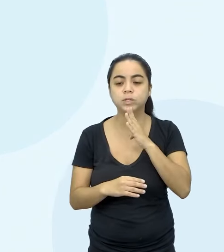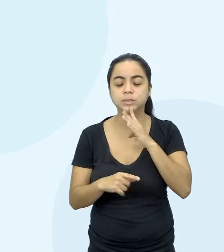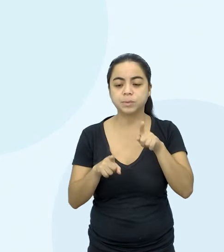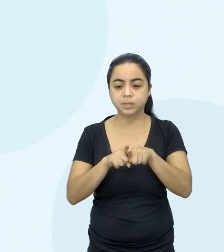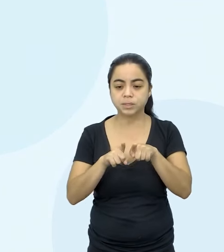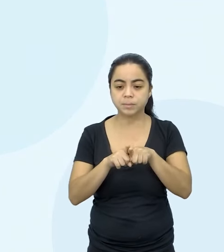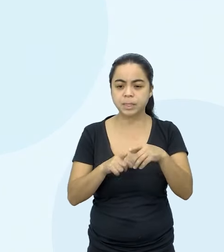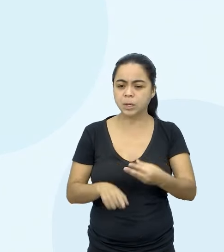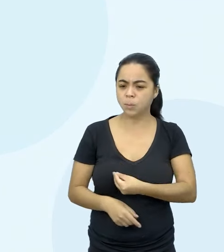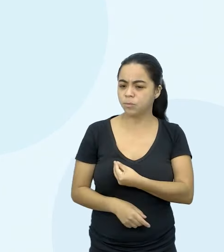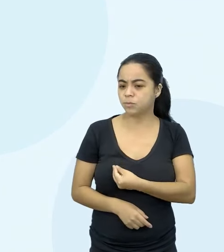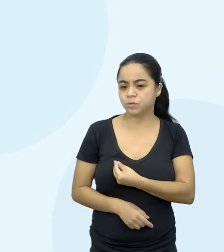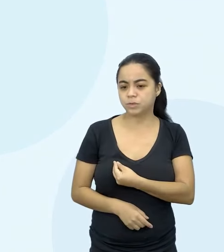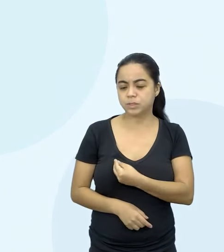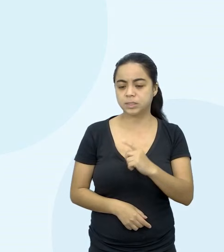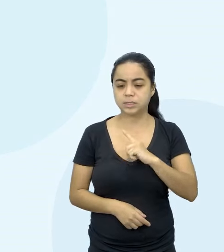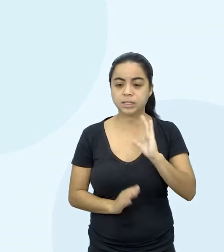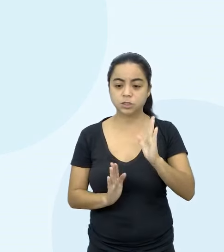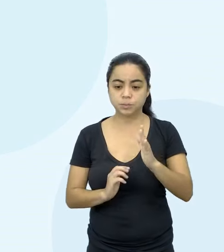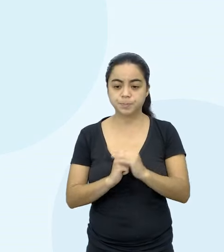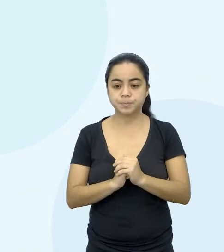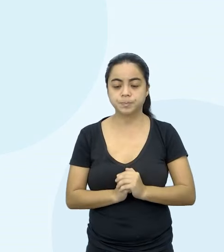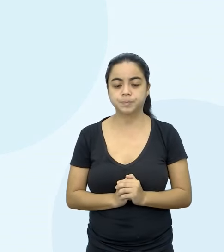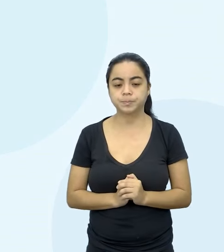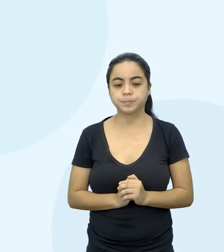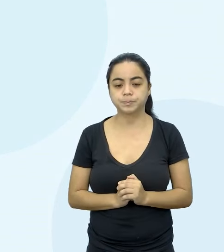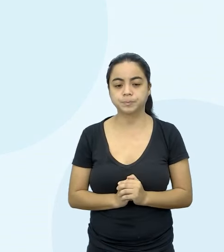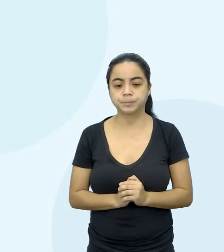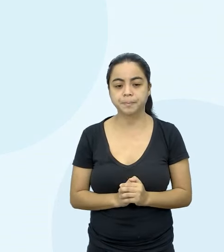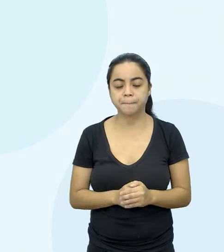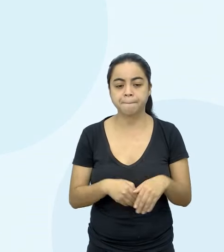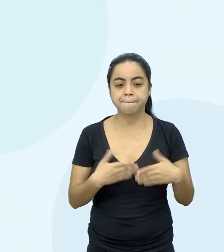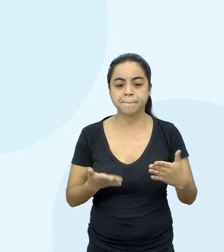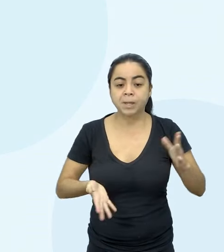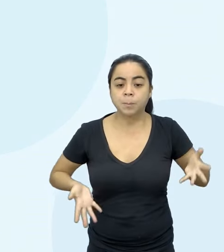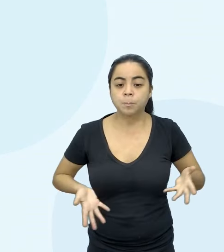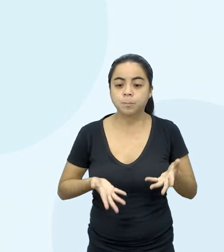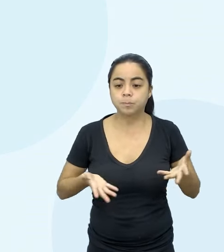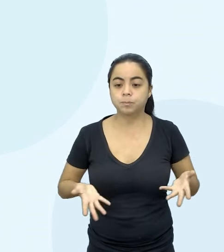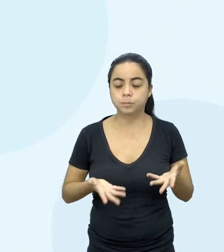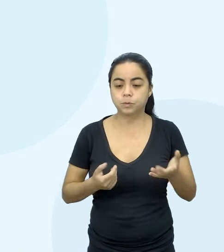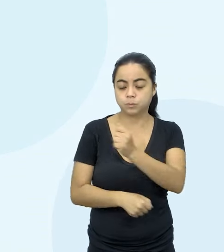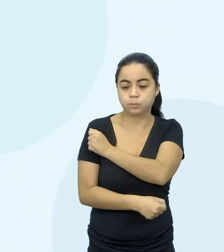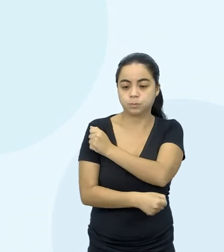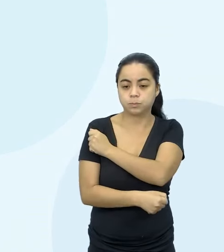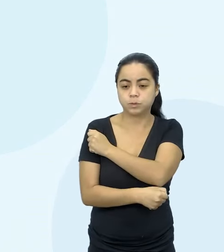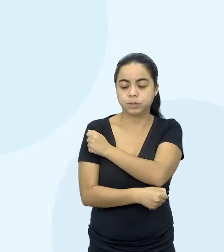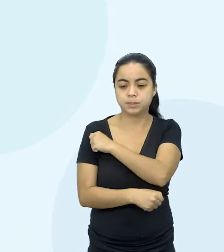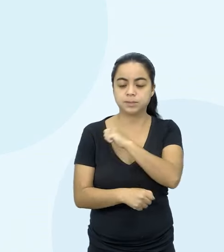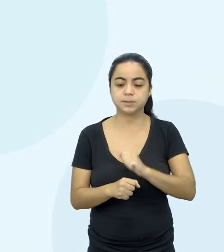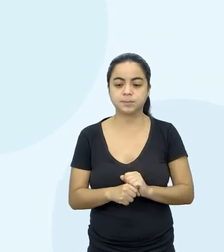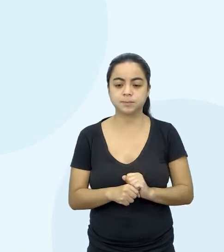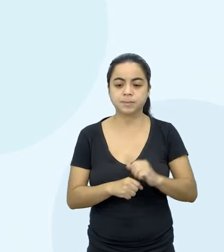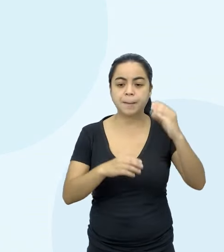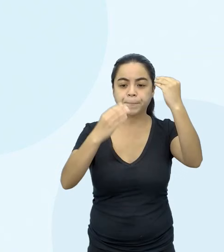traz de vida. Sim. Né? E mobilizar os estudantes a construir esse painel e já começar